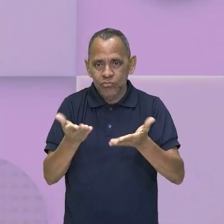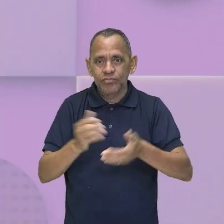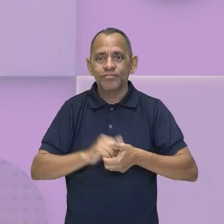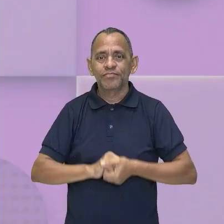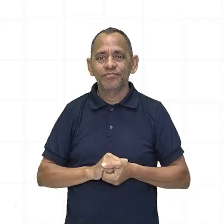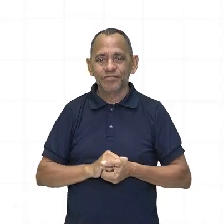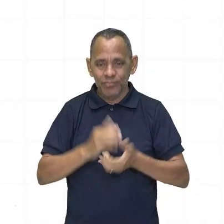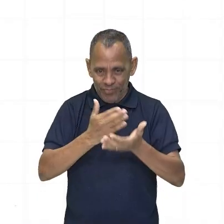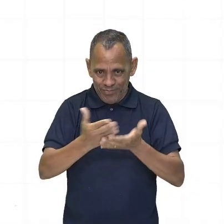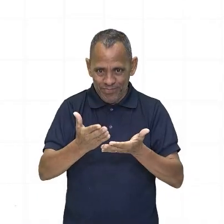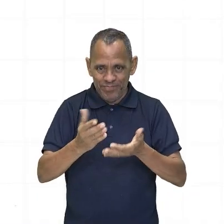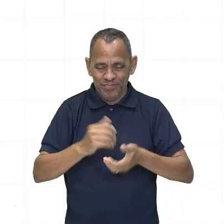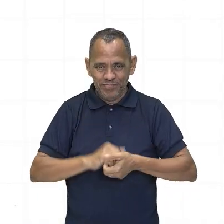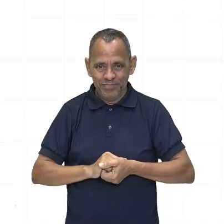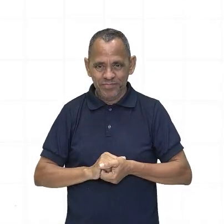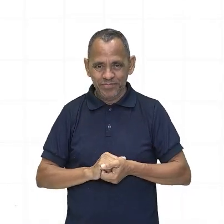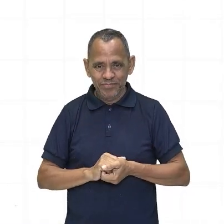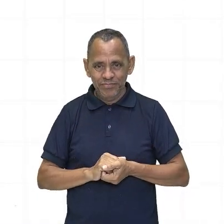Vamos começar?